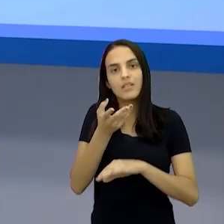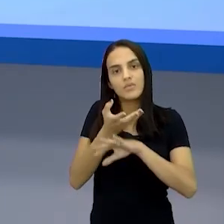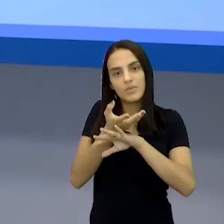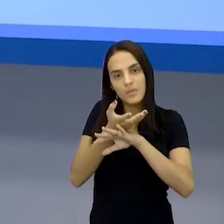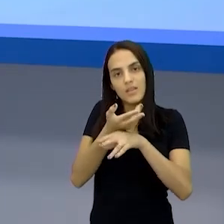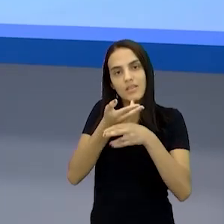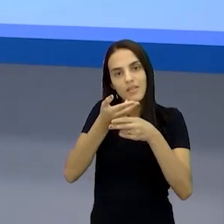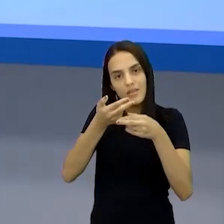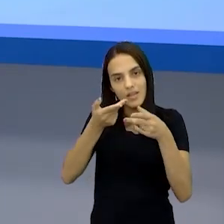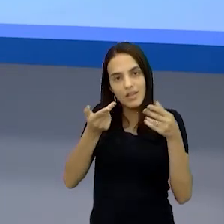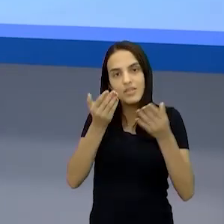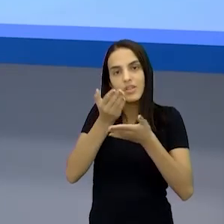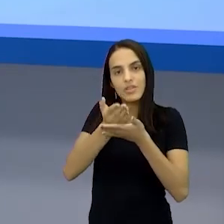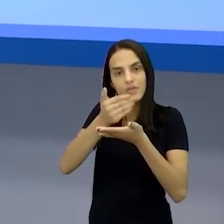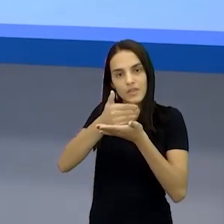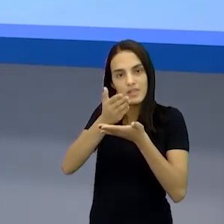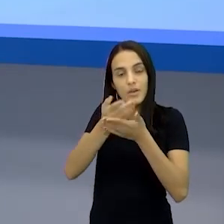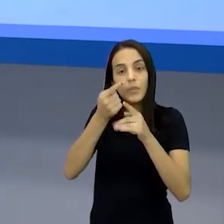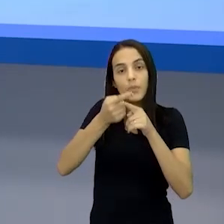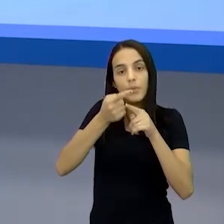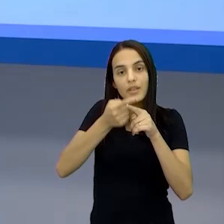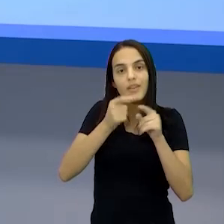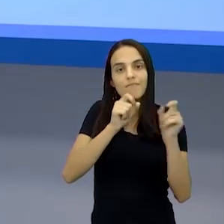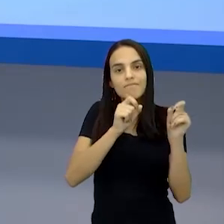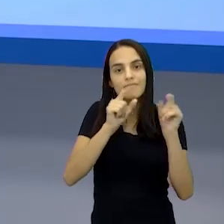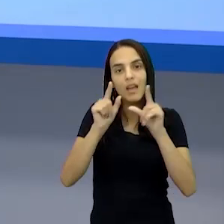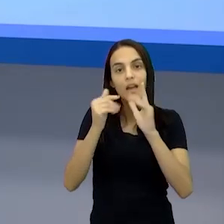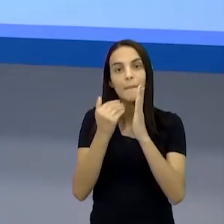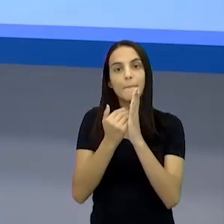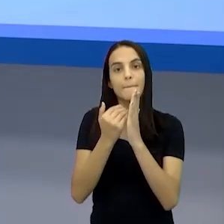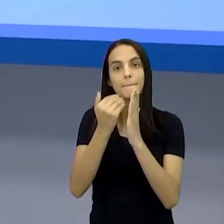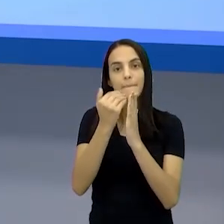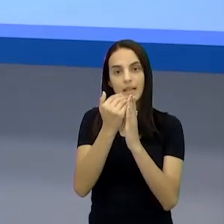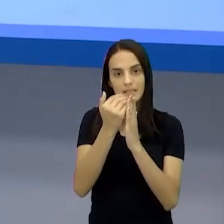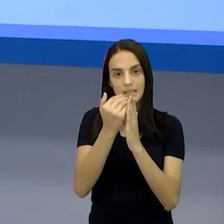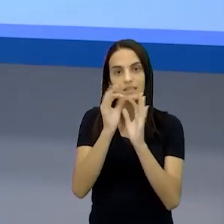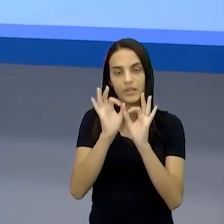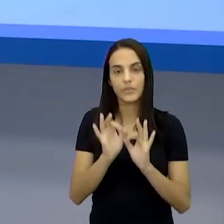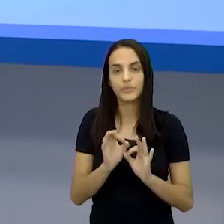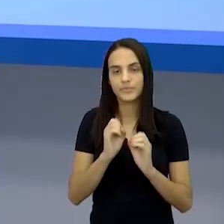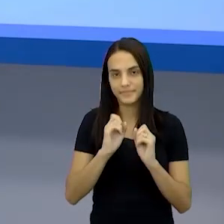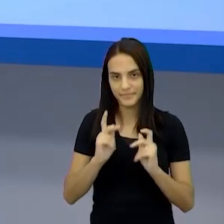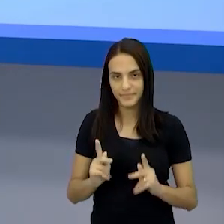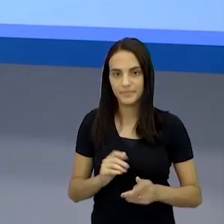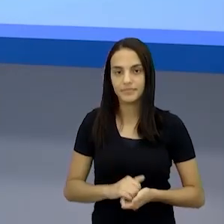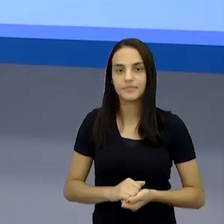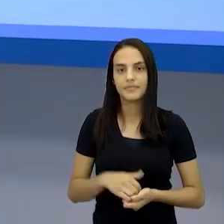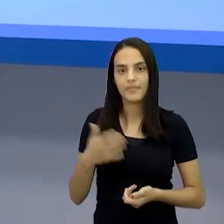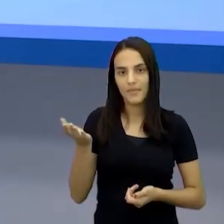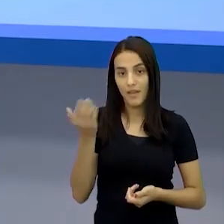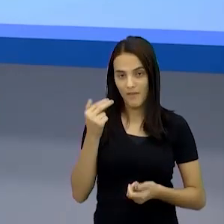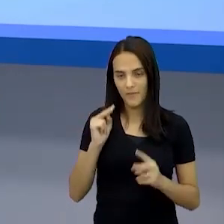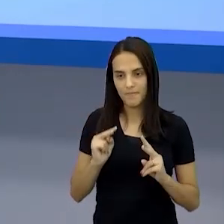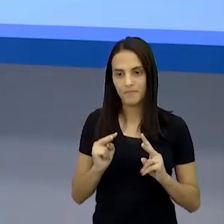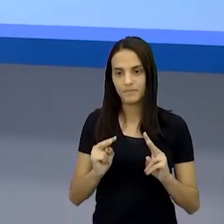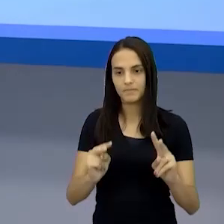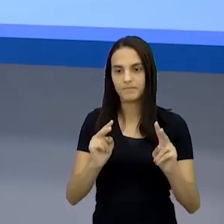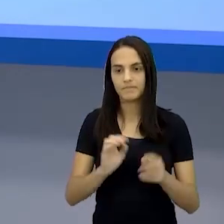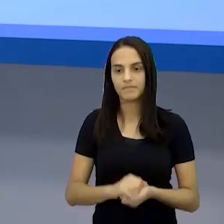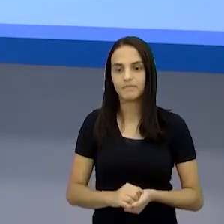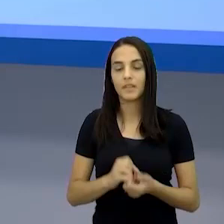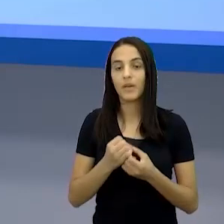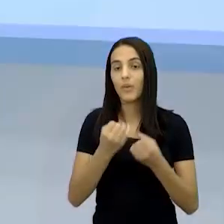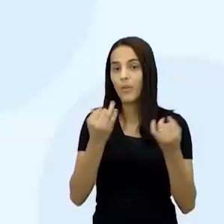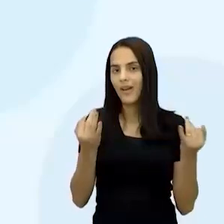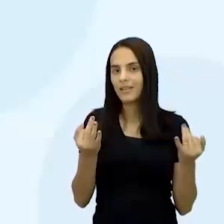componentes, das divisões aí, porque elas vão retratando de maneira mais contundente, tá certo, pessoal? Vamos dar uma sequência aí? Vamos ver aí